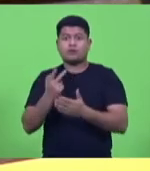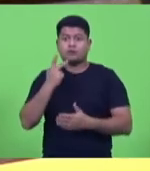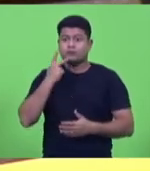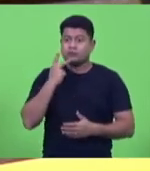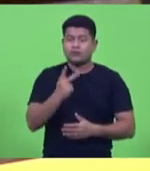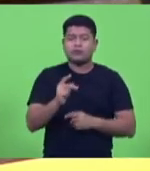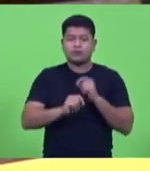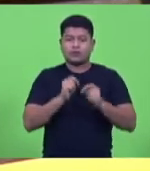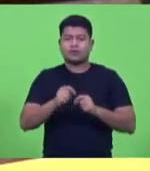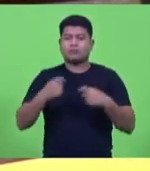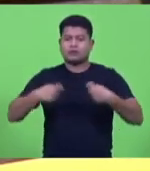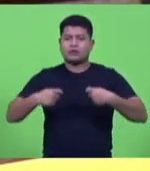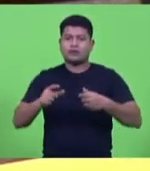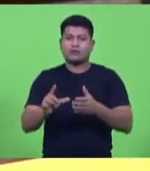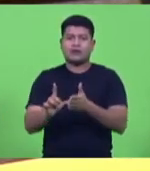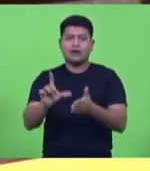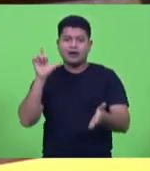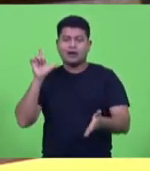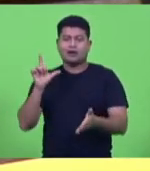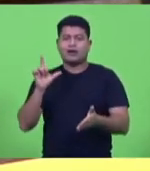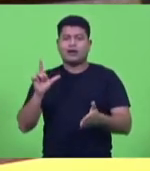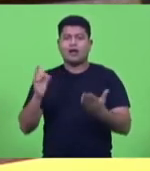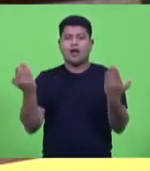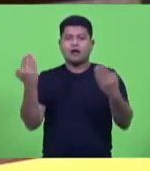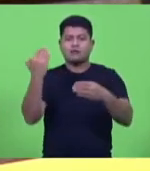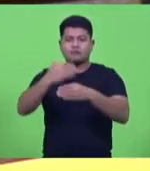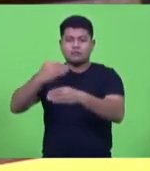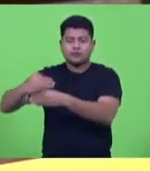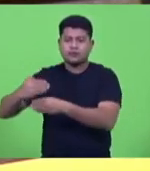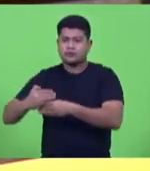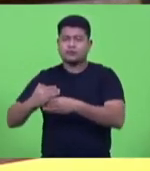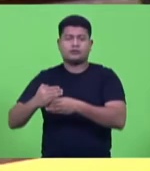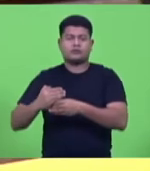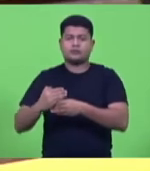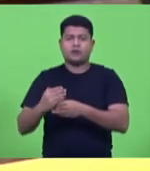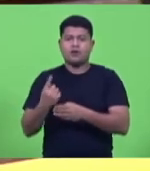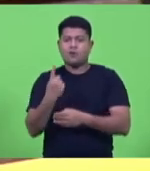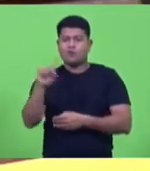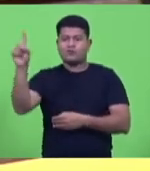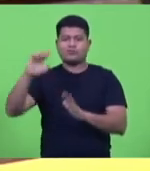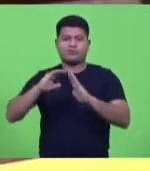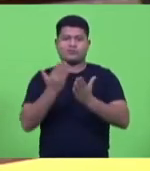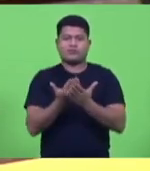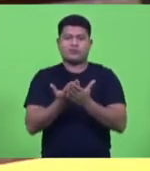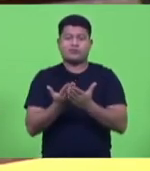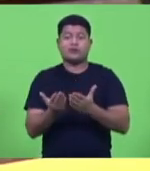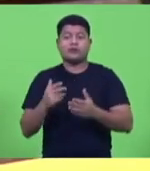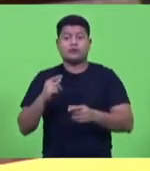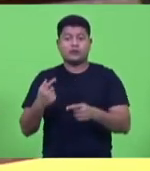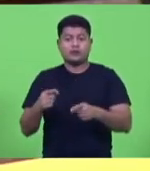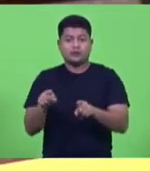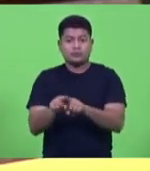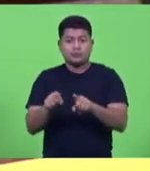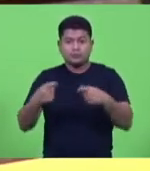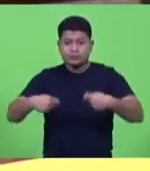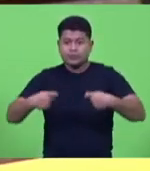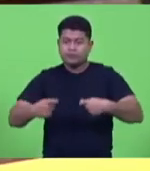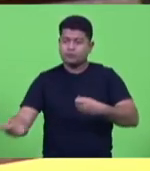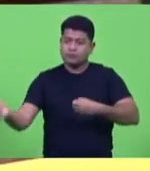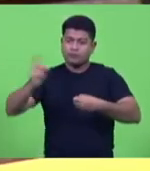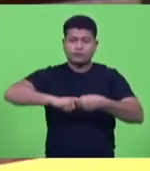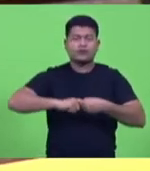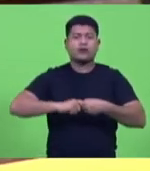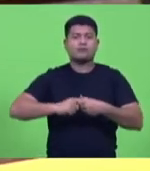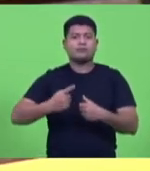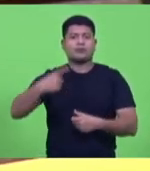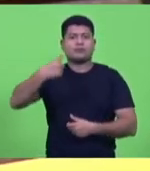primeiras a reabrirem? Se é para falar de ciência, vamos falar da ciência que nos convém e daquelas também que não convém à